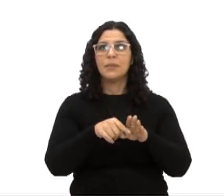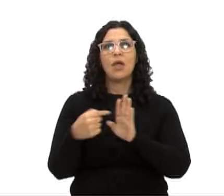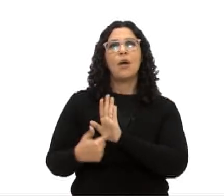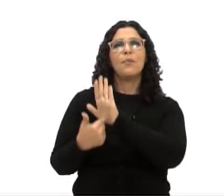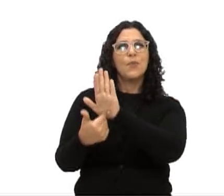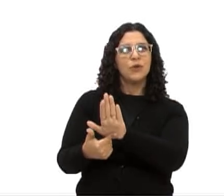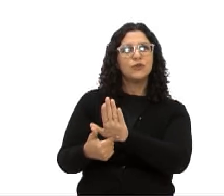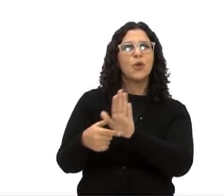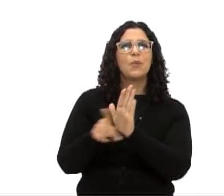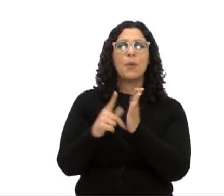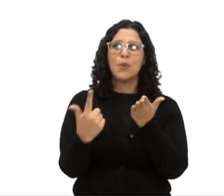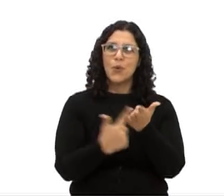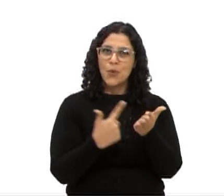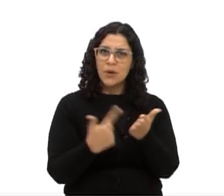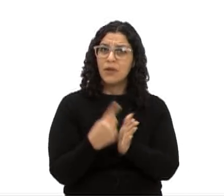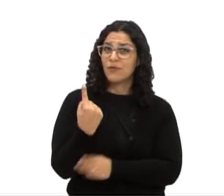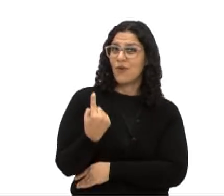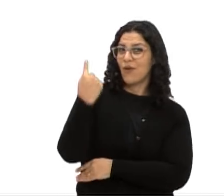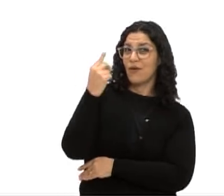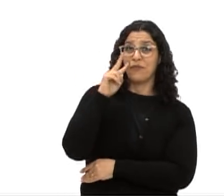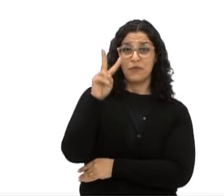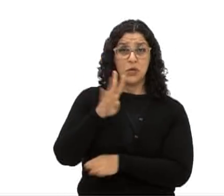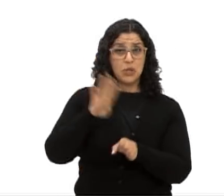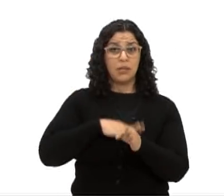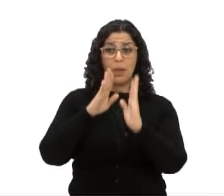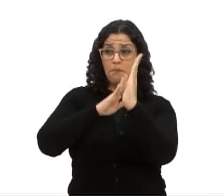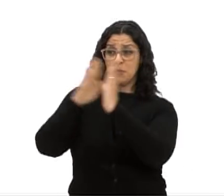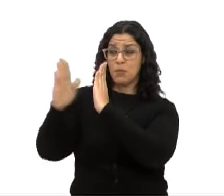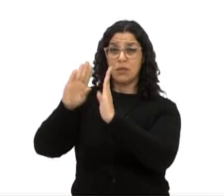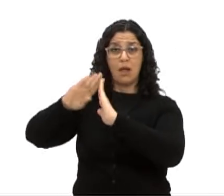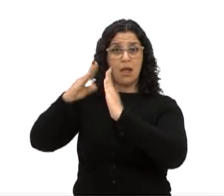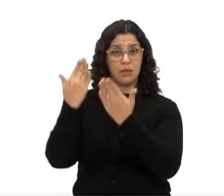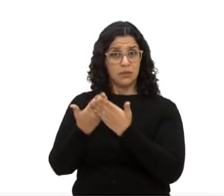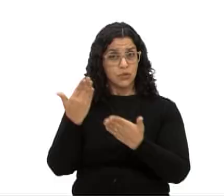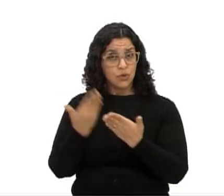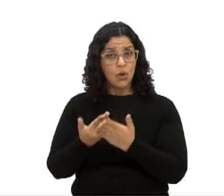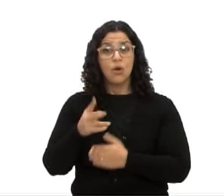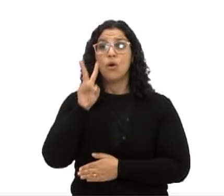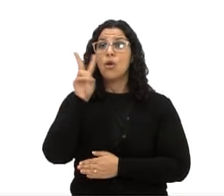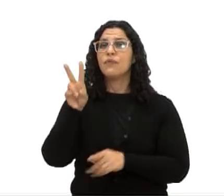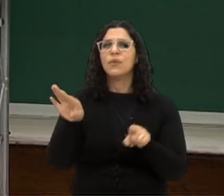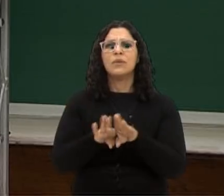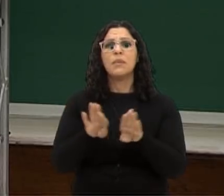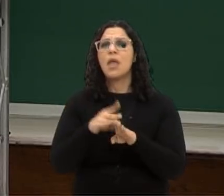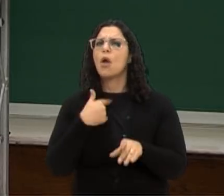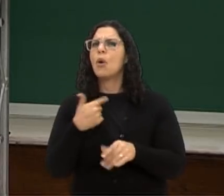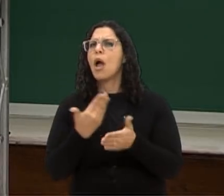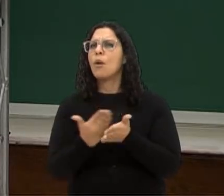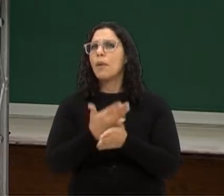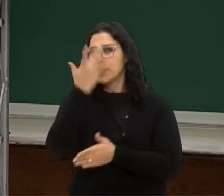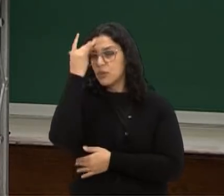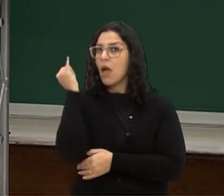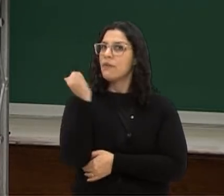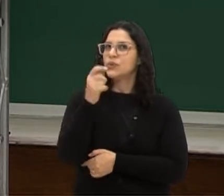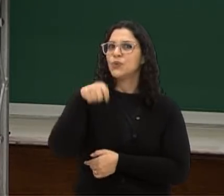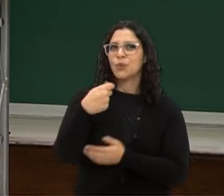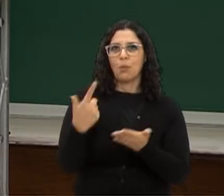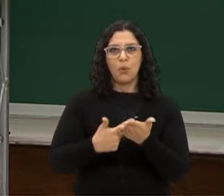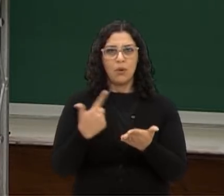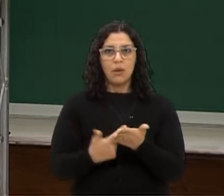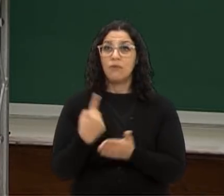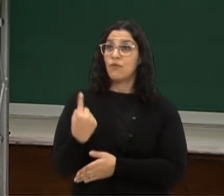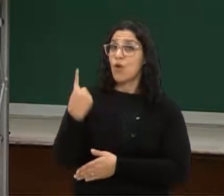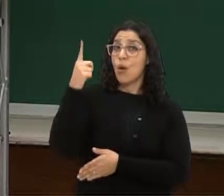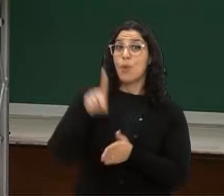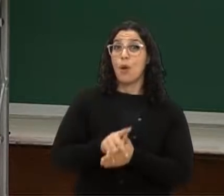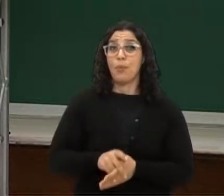capa do xadrez, às vezes você já viu ele na biblioteca do seu colégio, ou algum conhecido já falou para você sobre ele, mas olha só,